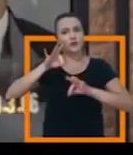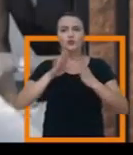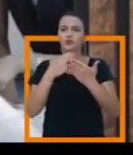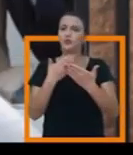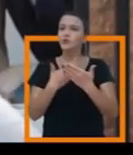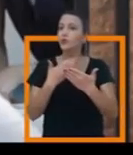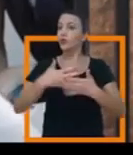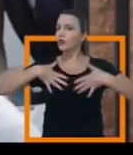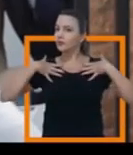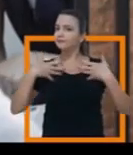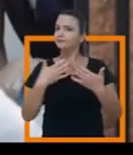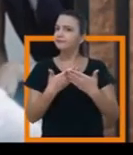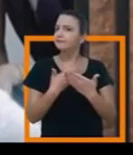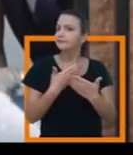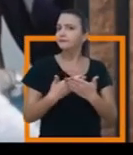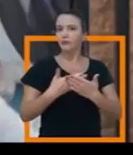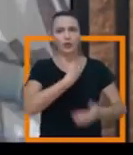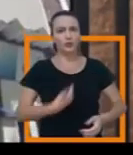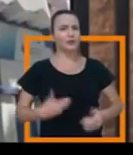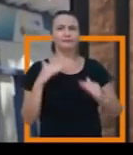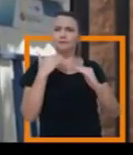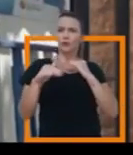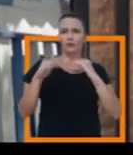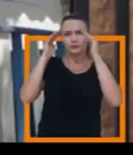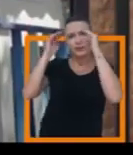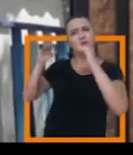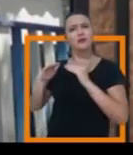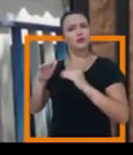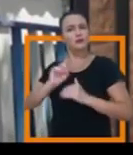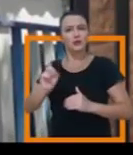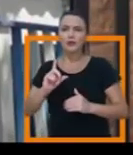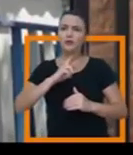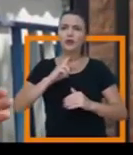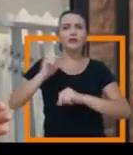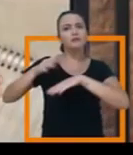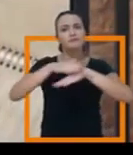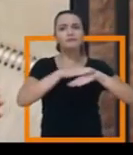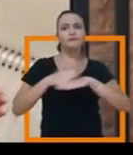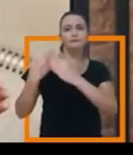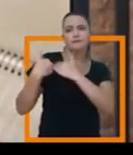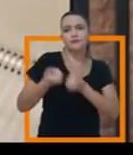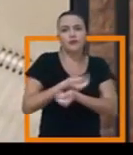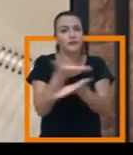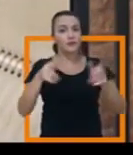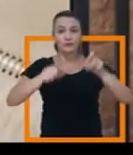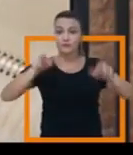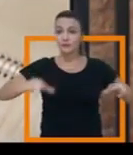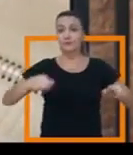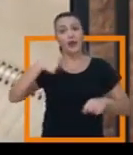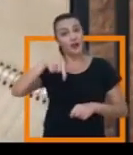Judiciário. Eu estudei com muito orgulho em escola pública. E não concordo com desrespeito àqueles que têm a tarefa de servir a